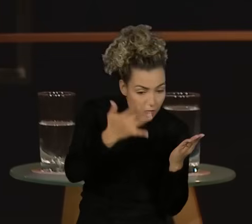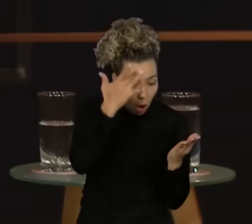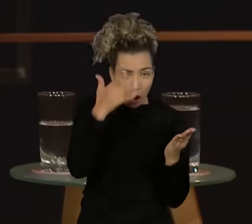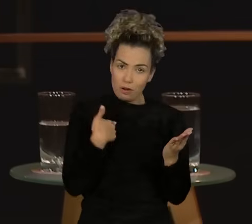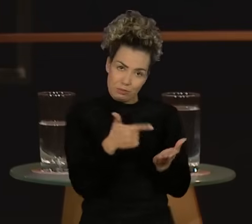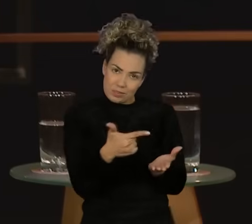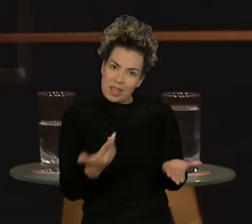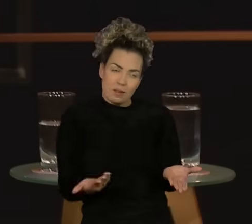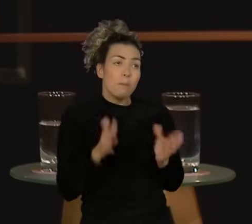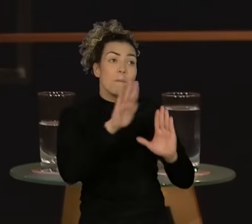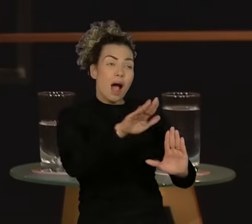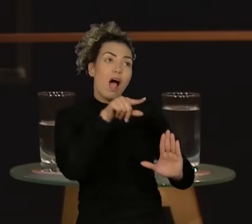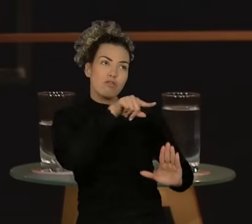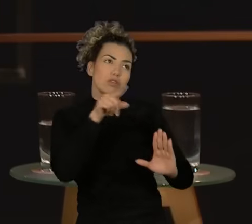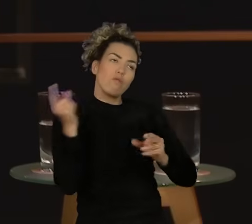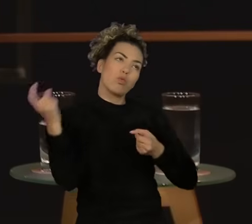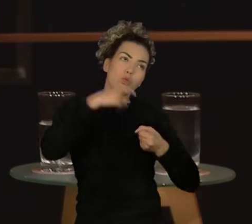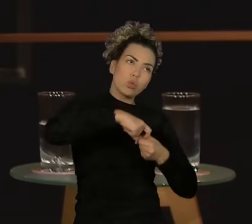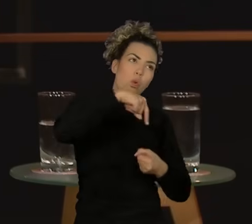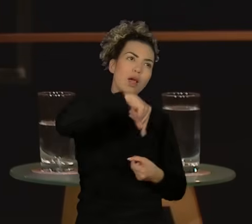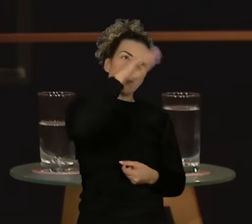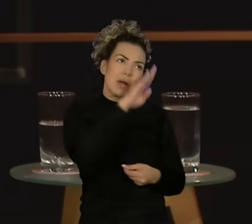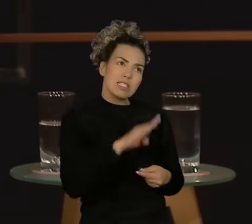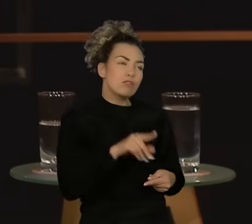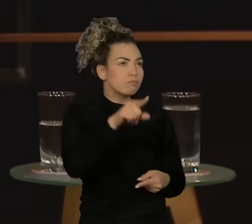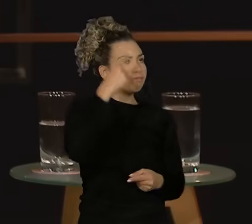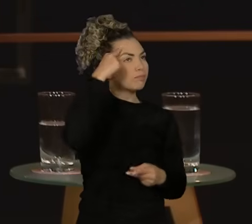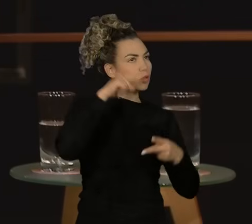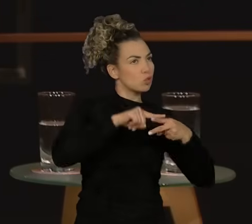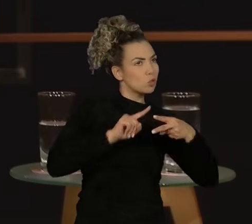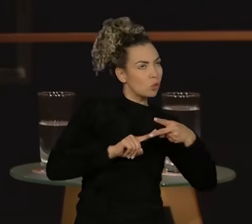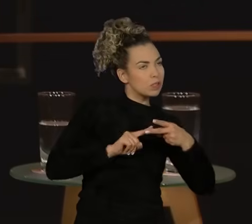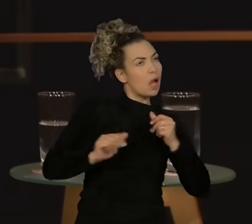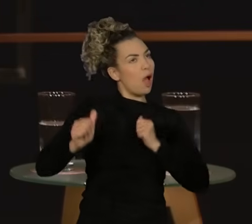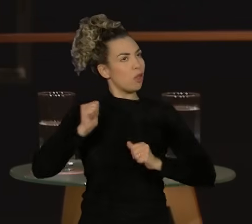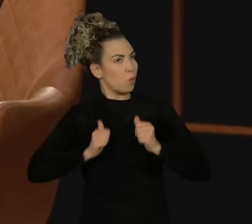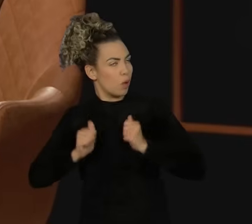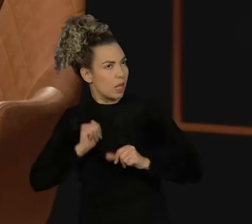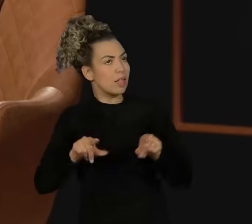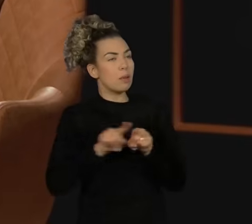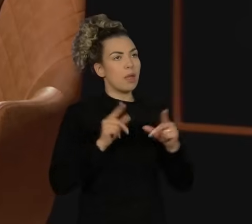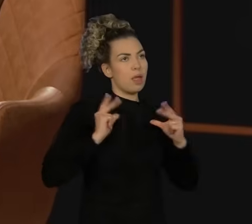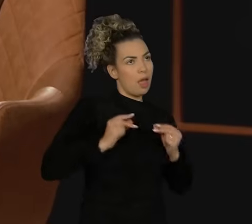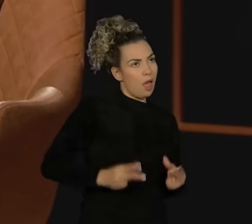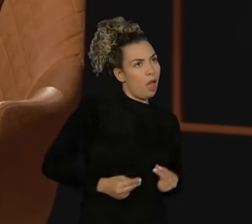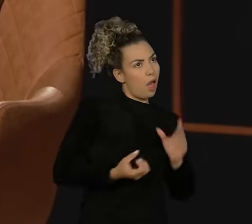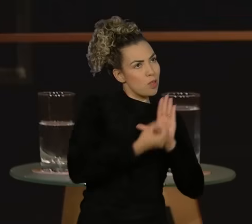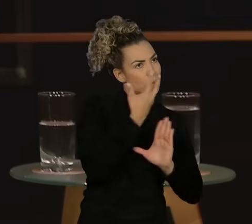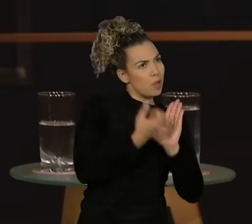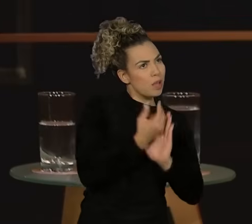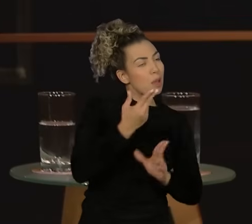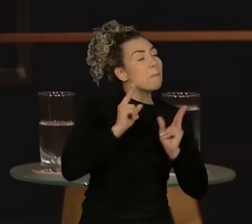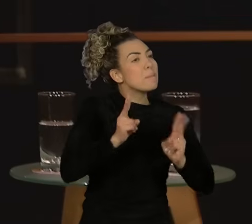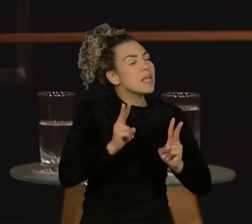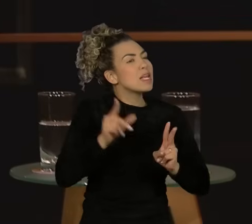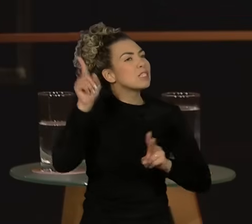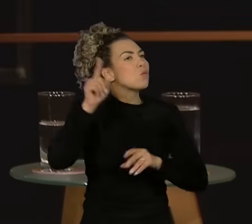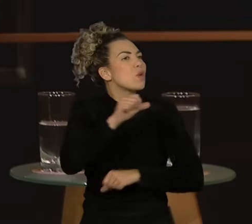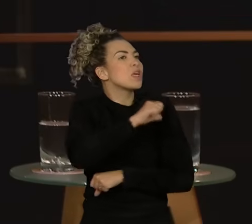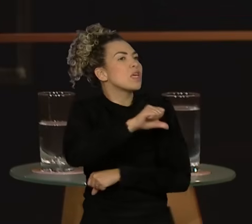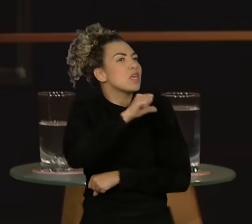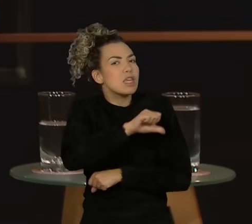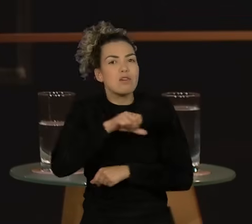volta ao Brasil, você resolveu produzir e atuar no Há Vagas para Moças de Fino Trato, né? Lá no Rio de Janeiro.